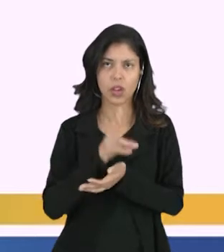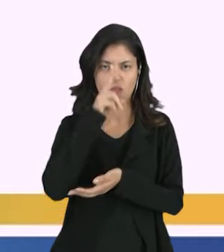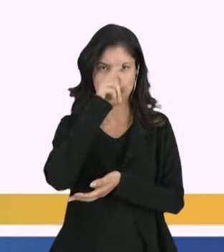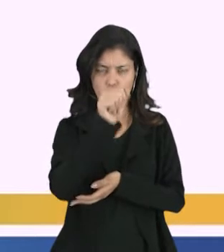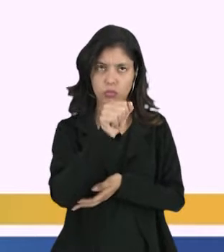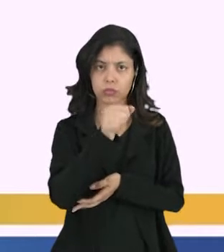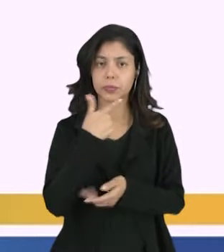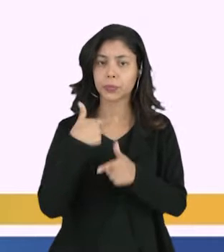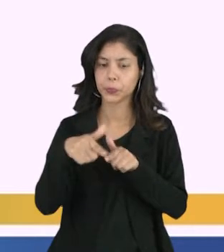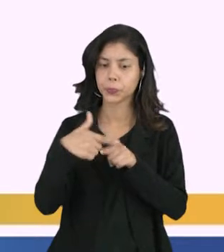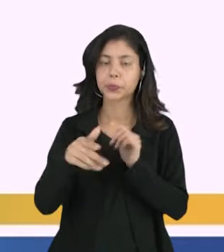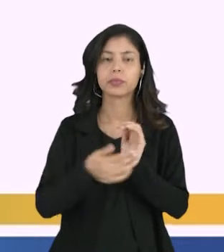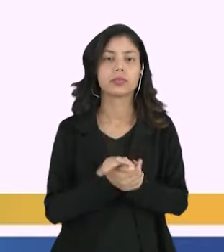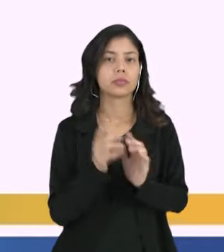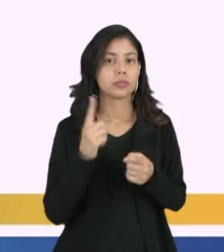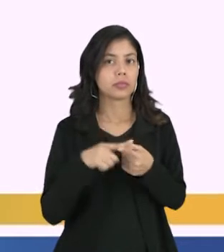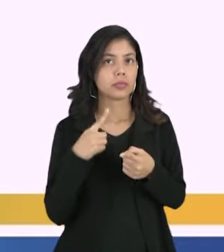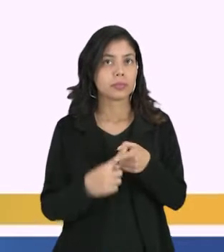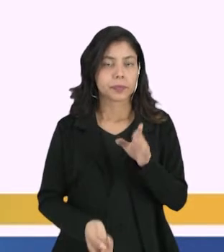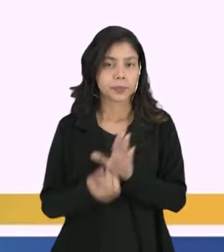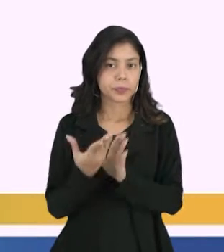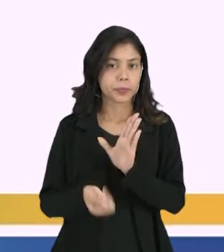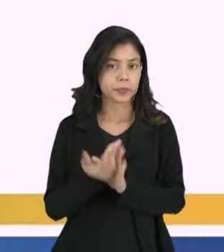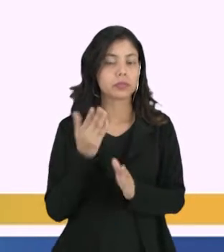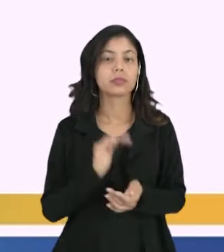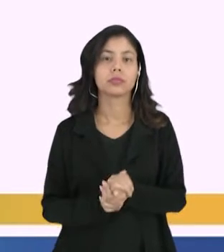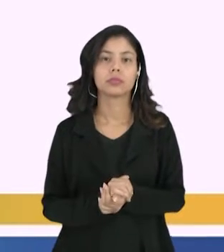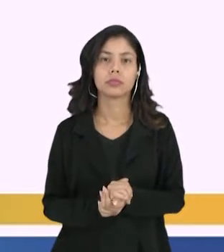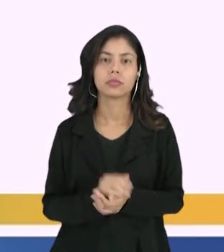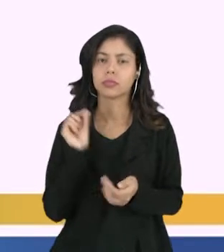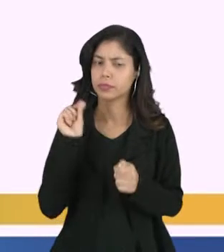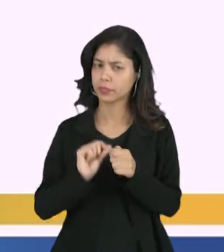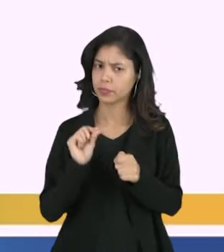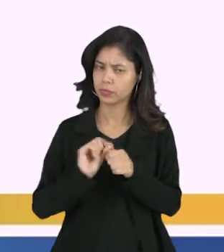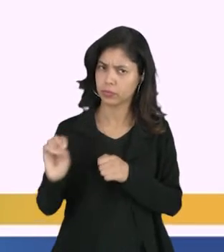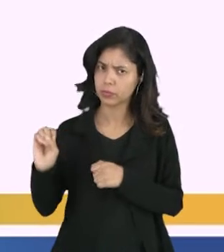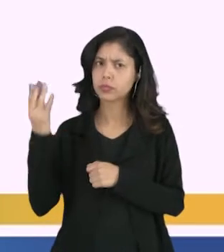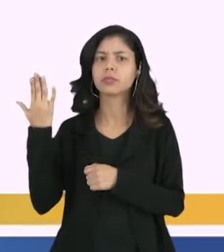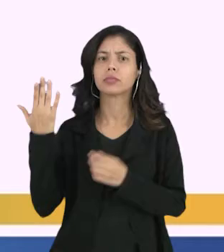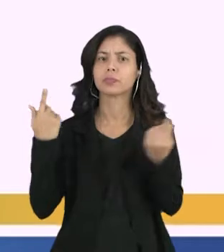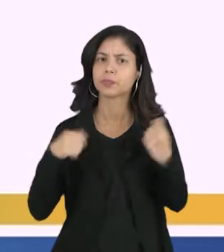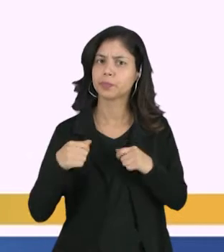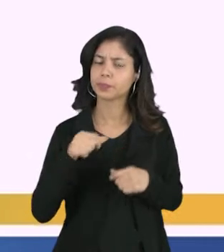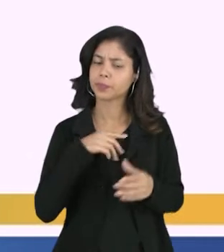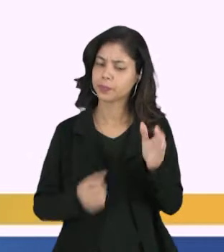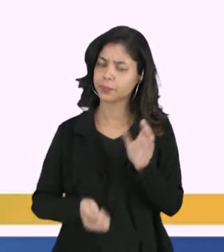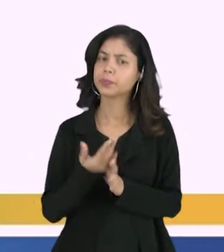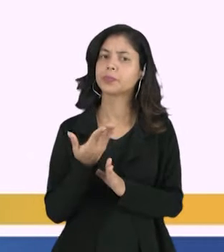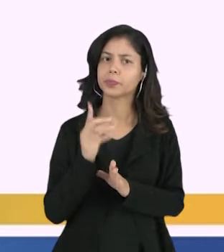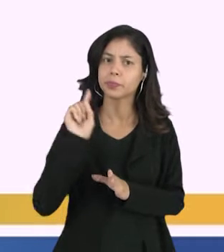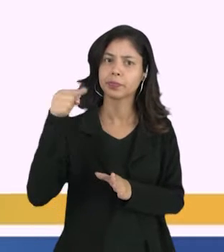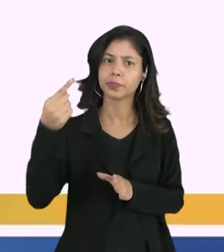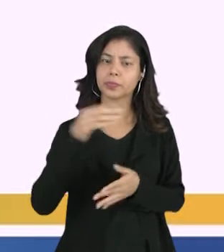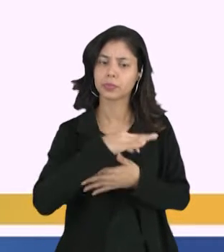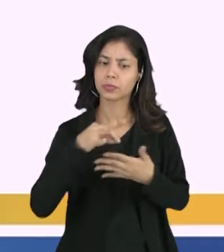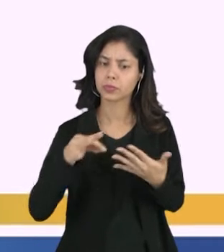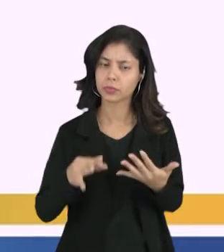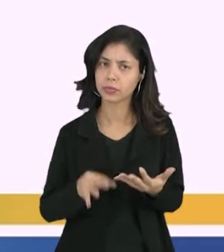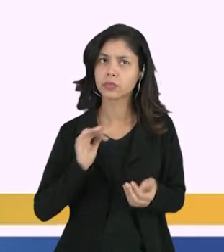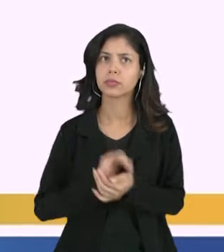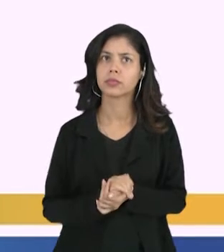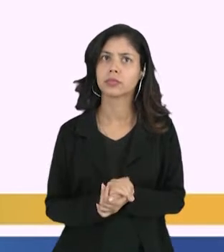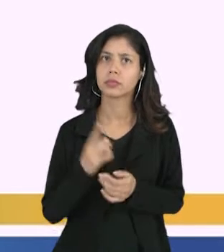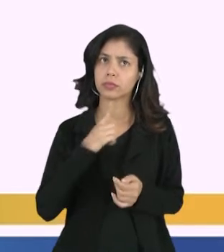de trabalho, porque para que a produção se realize, é necessário a existência daquele elemento